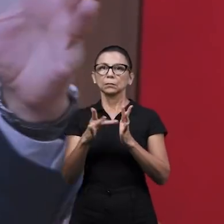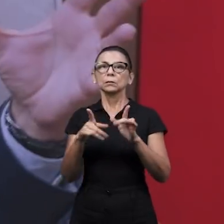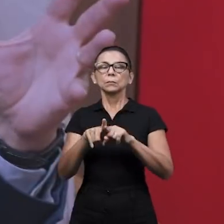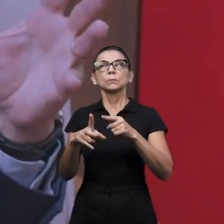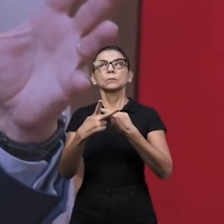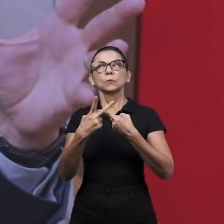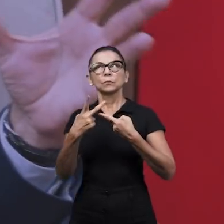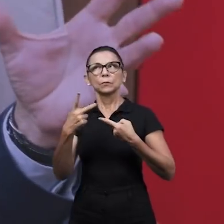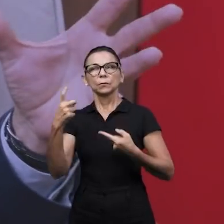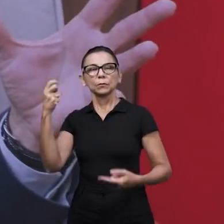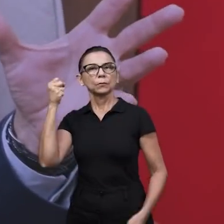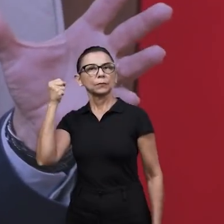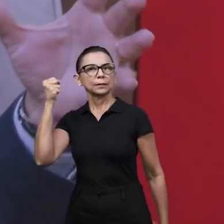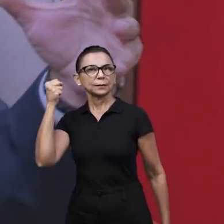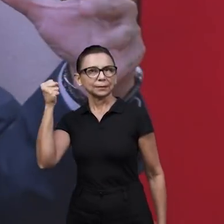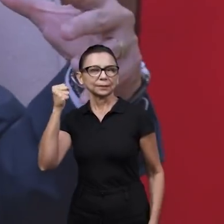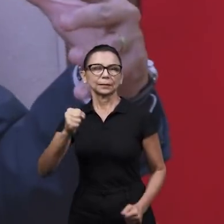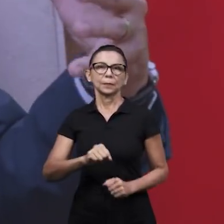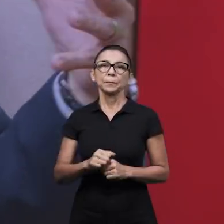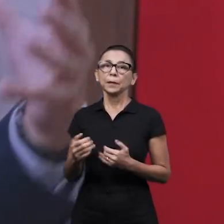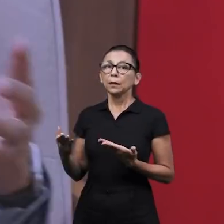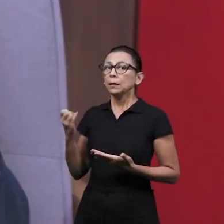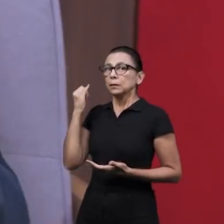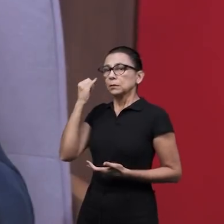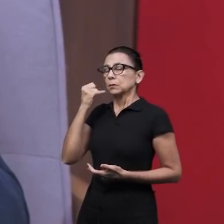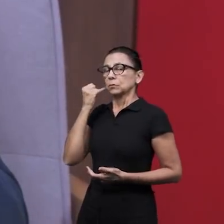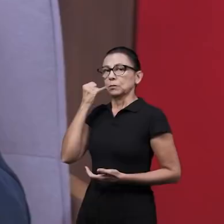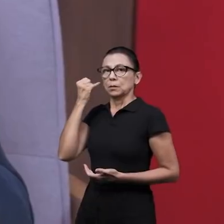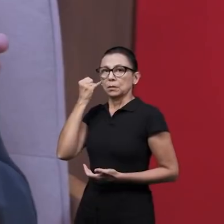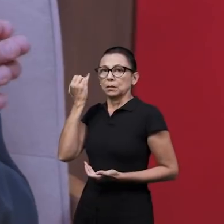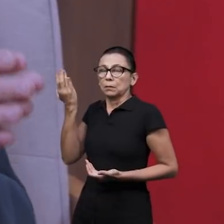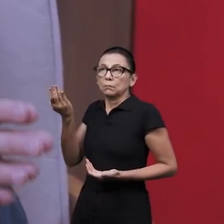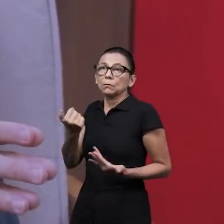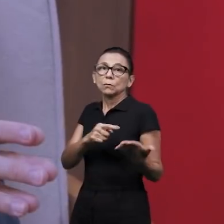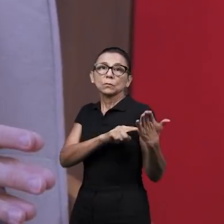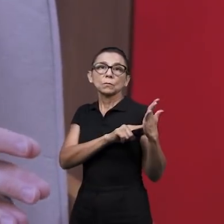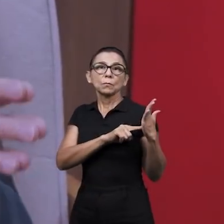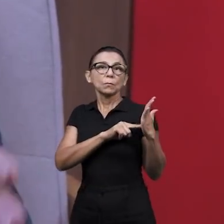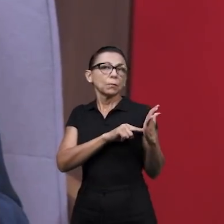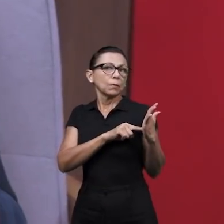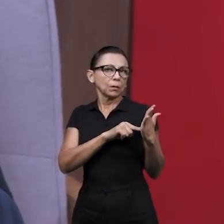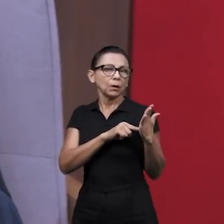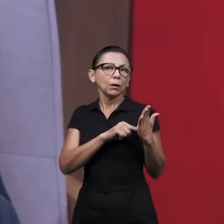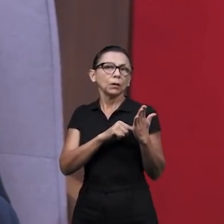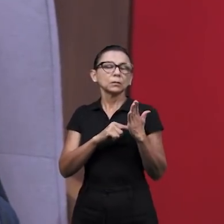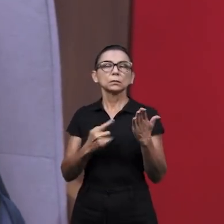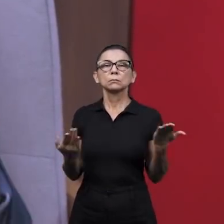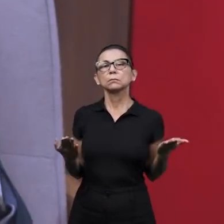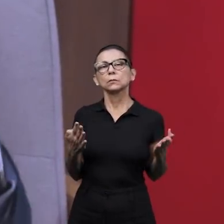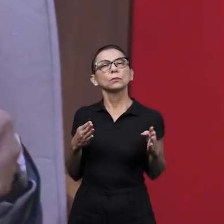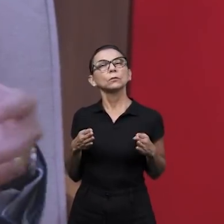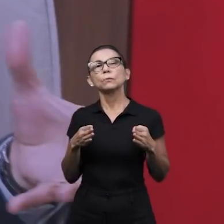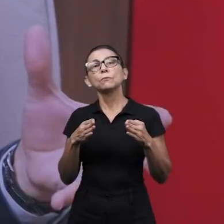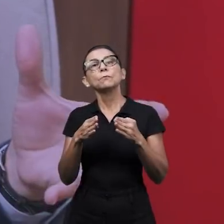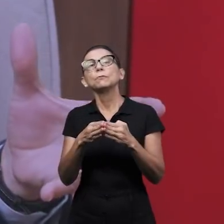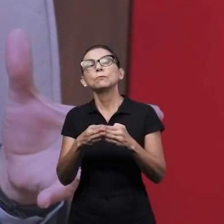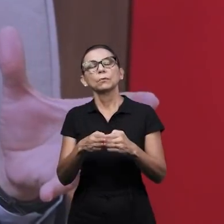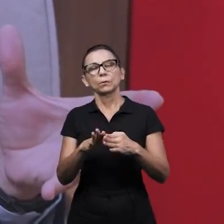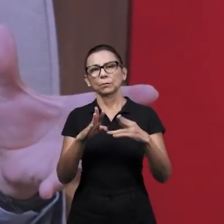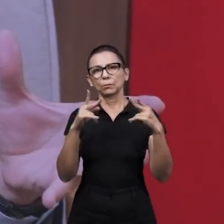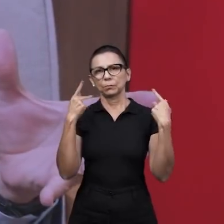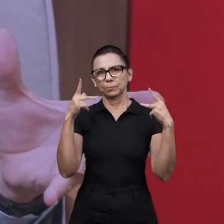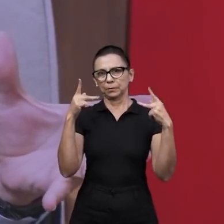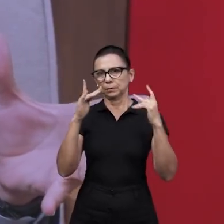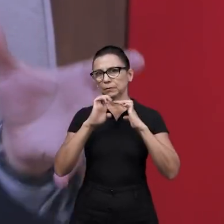tudo isso, Josias, nos mostra qual é a ênfase da pregação